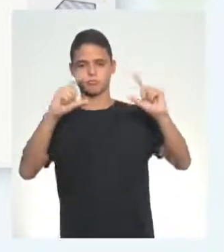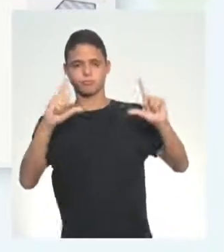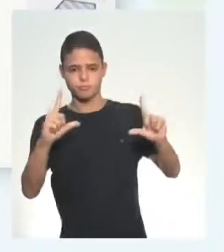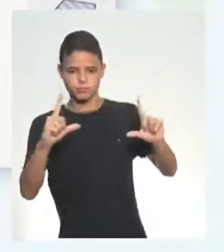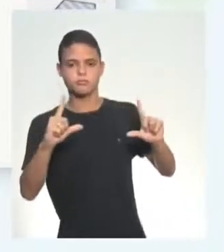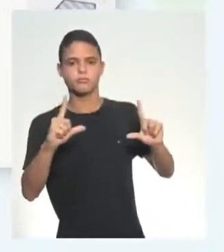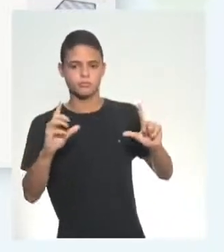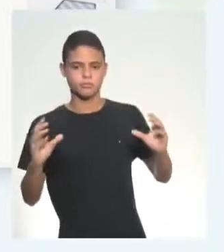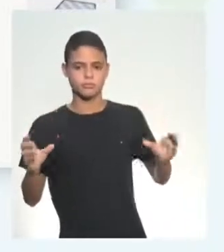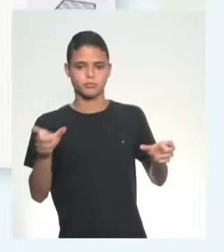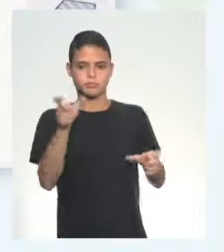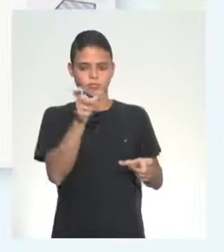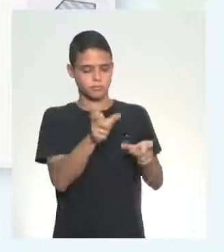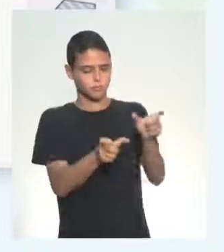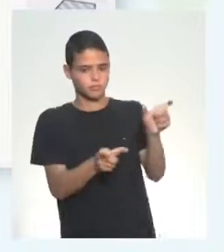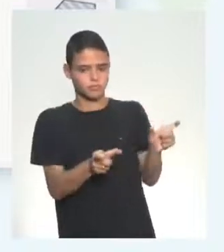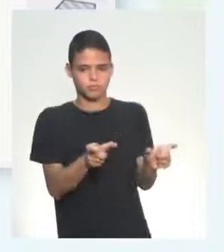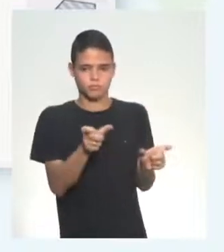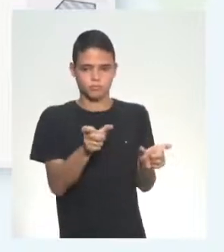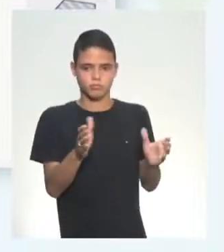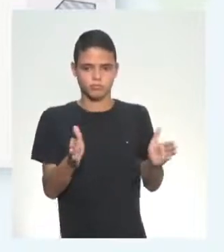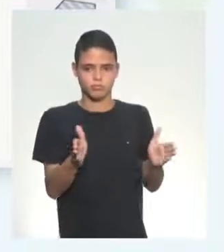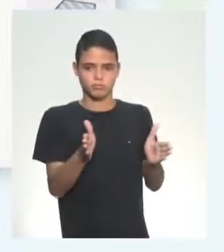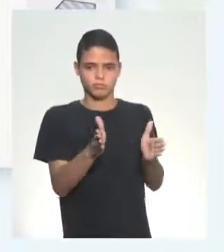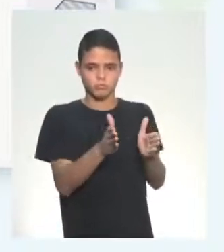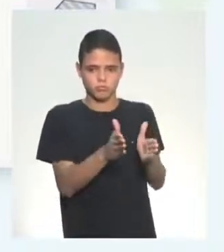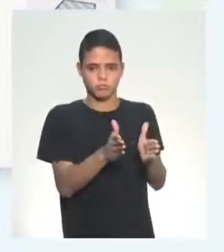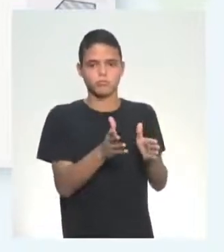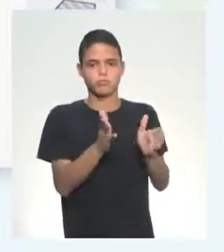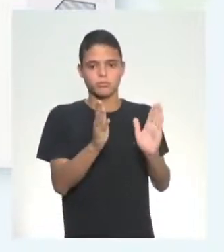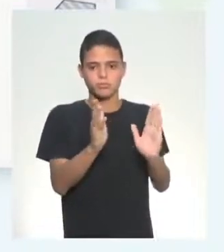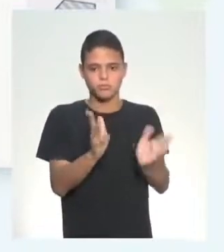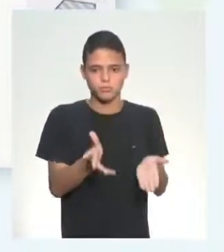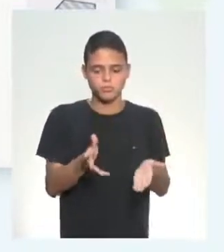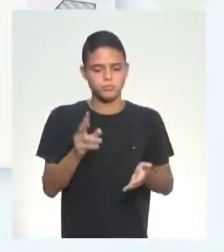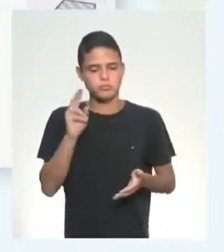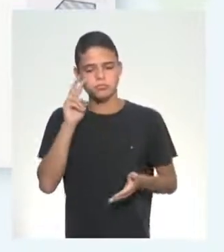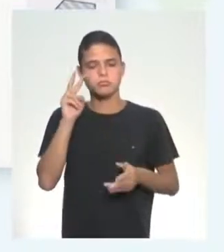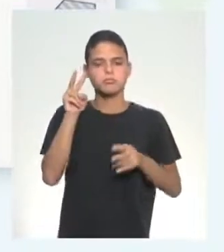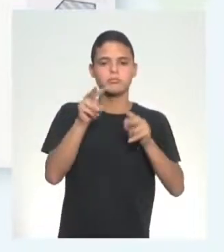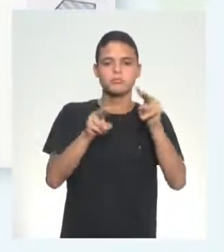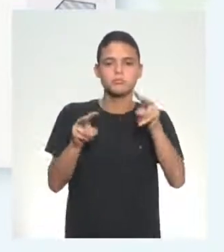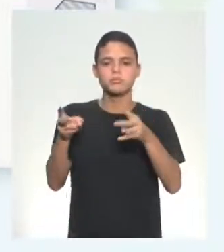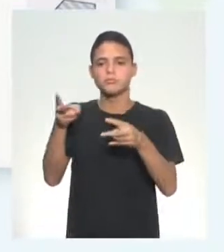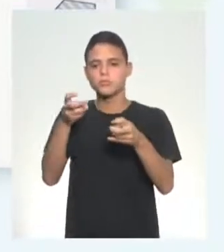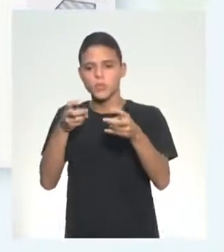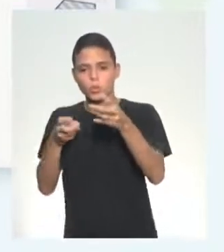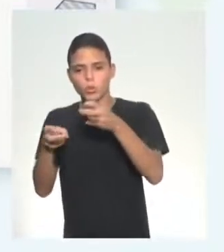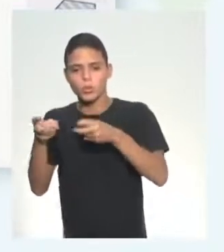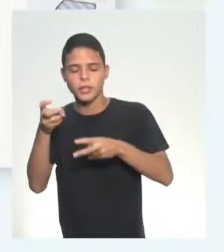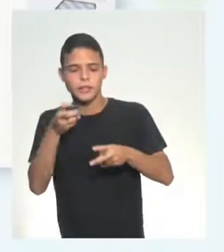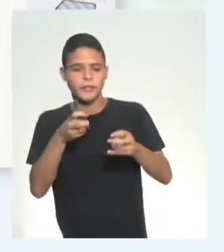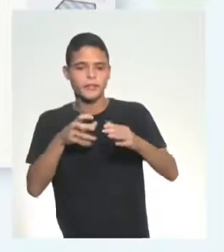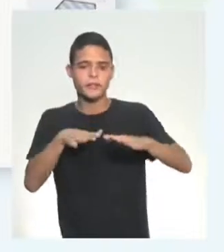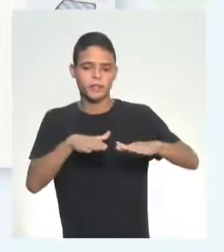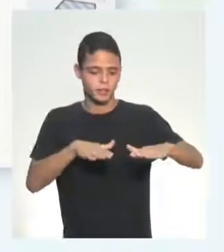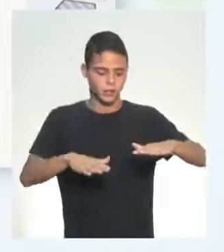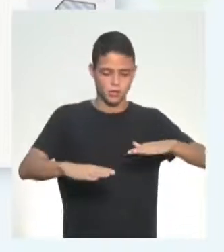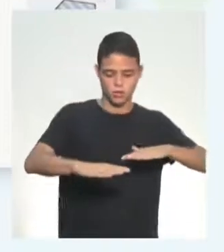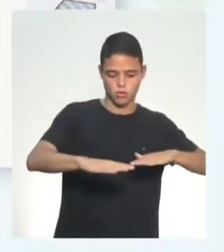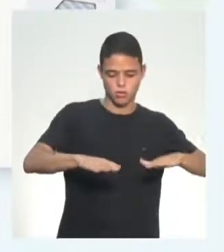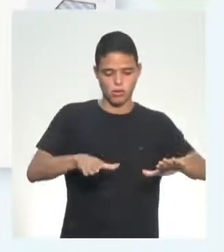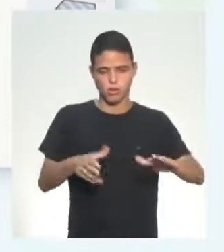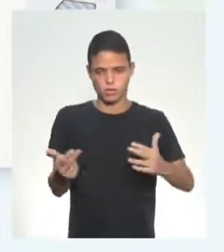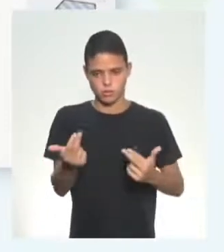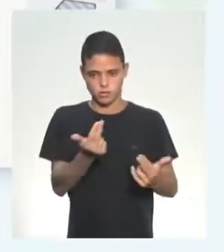dois objetos para o centro. Eu vi que nem todos os lados estão iguais. Veja que ele está com